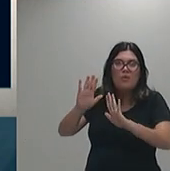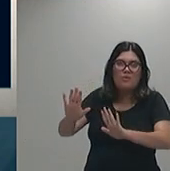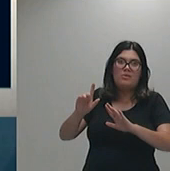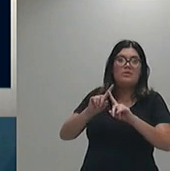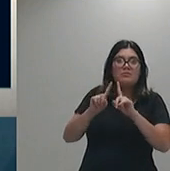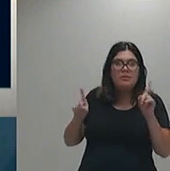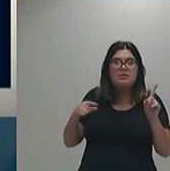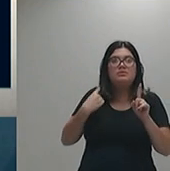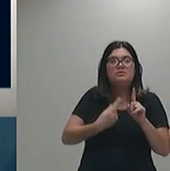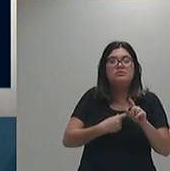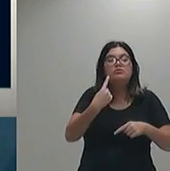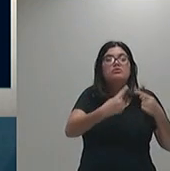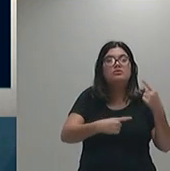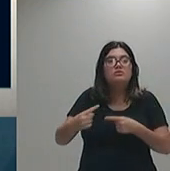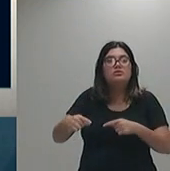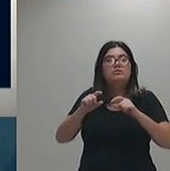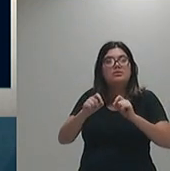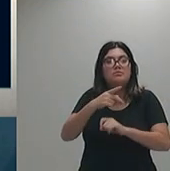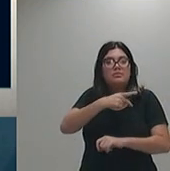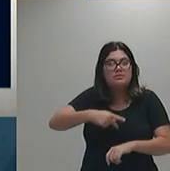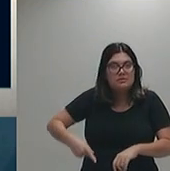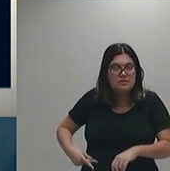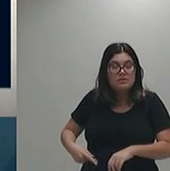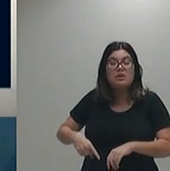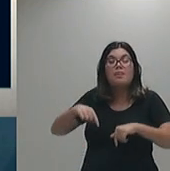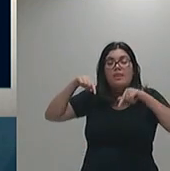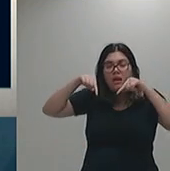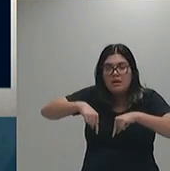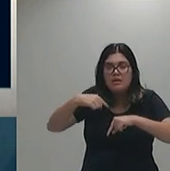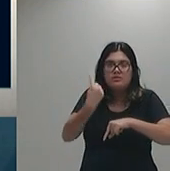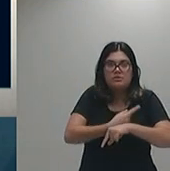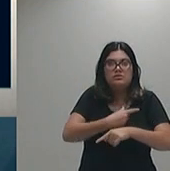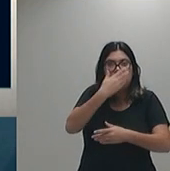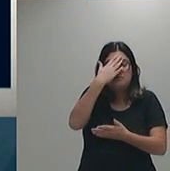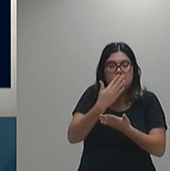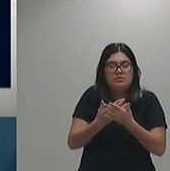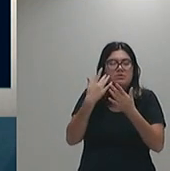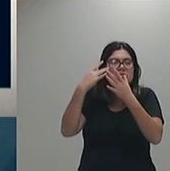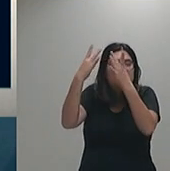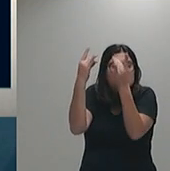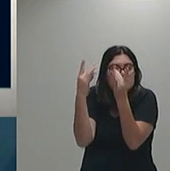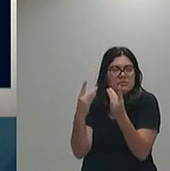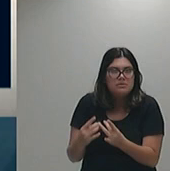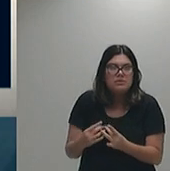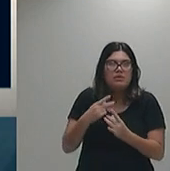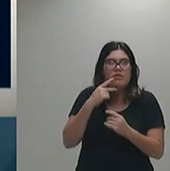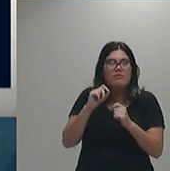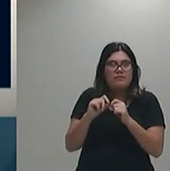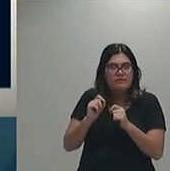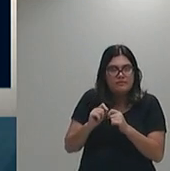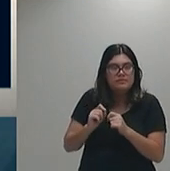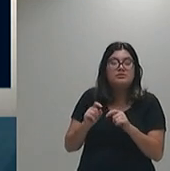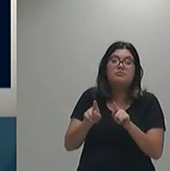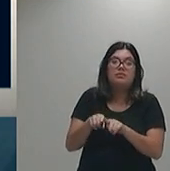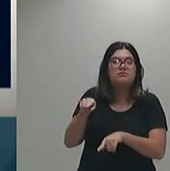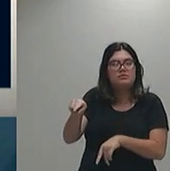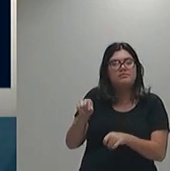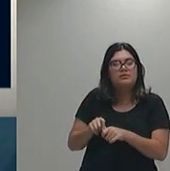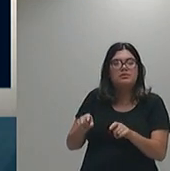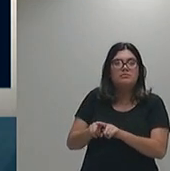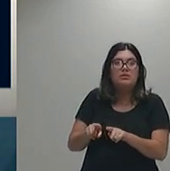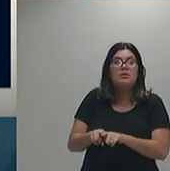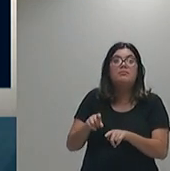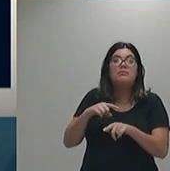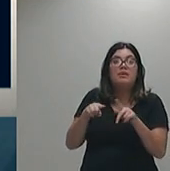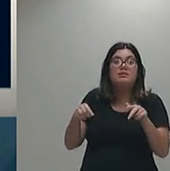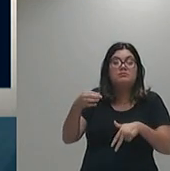nós estamos indo discussão senhor presidente mas aqui se nós acreditarmos detalhadamente ou o fez e a Senhora também fez Claro mas como fez o